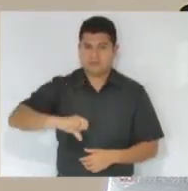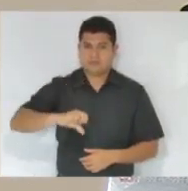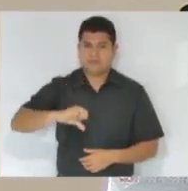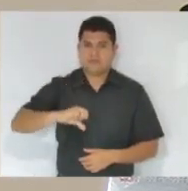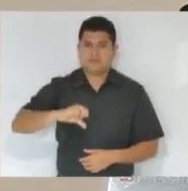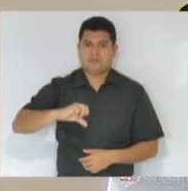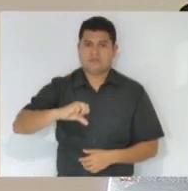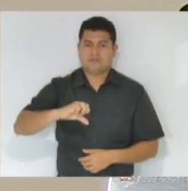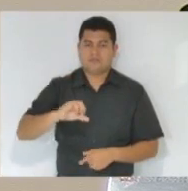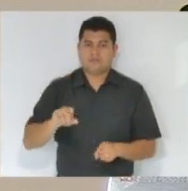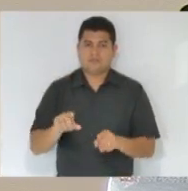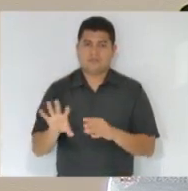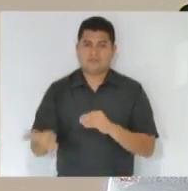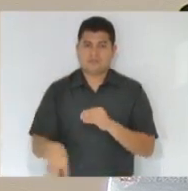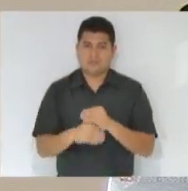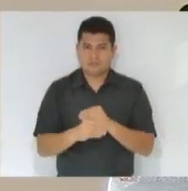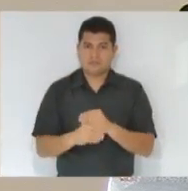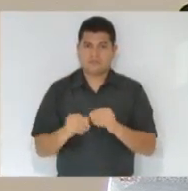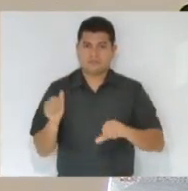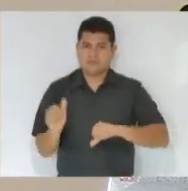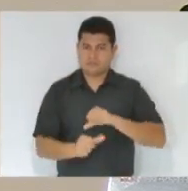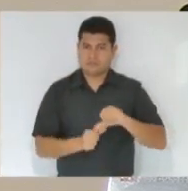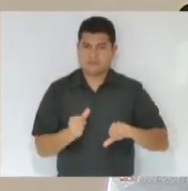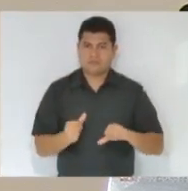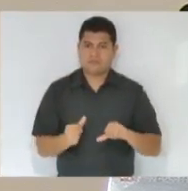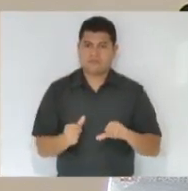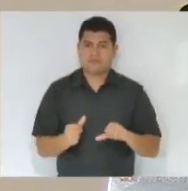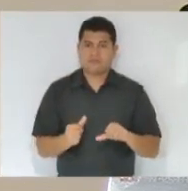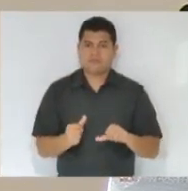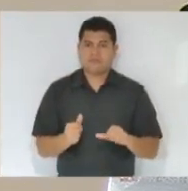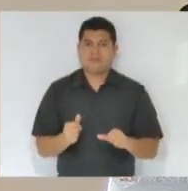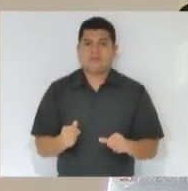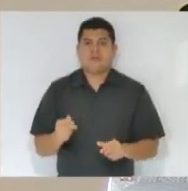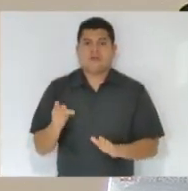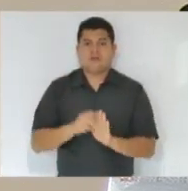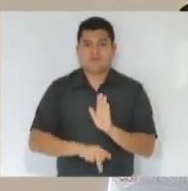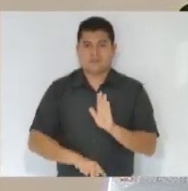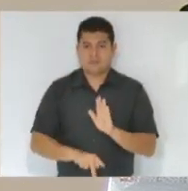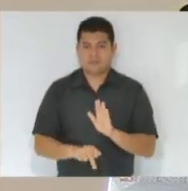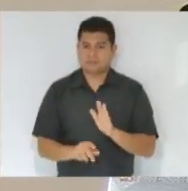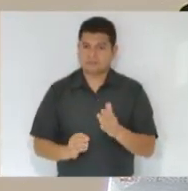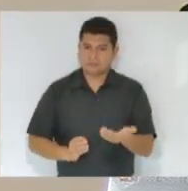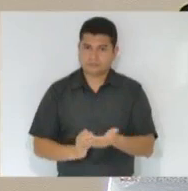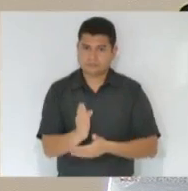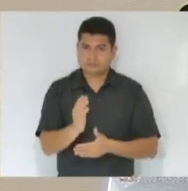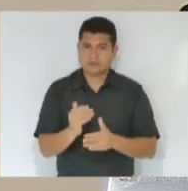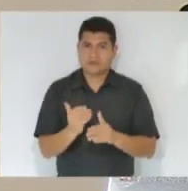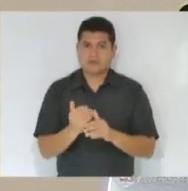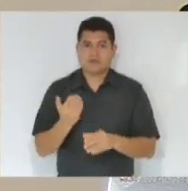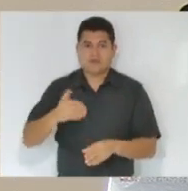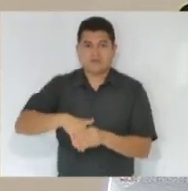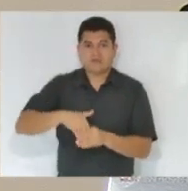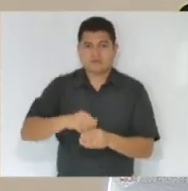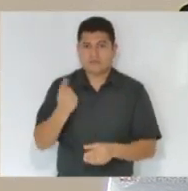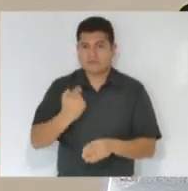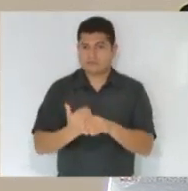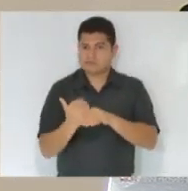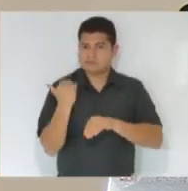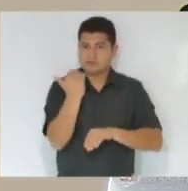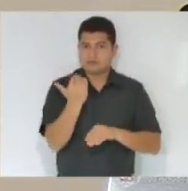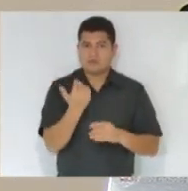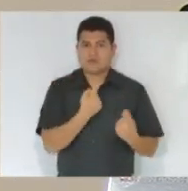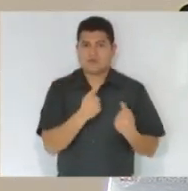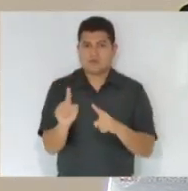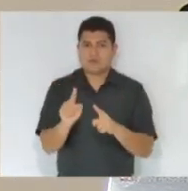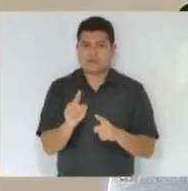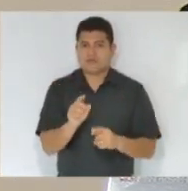171/2019, com emenda modificativa. Foi aprovado em turno único por maioria, com voto contrário do senhor deputado